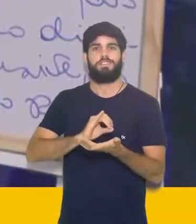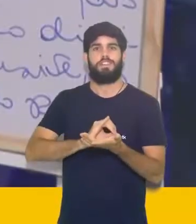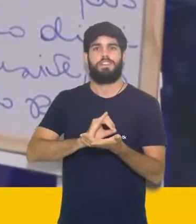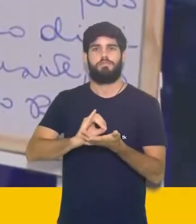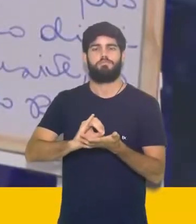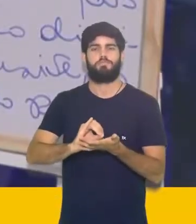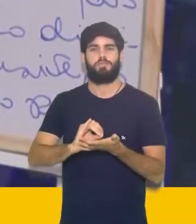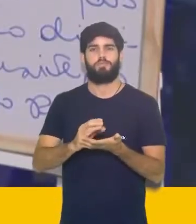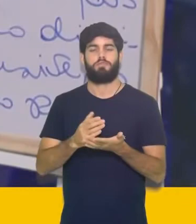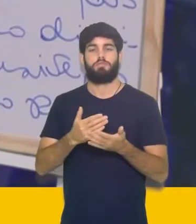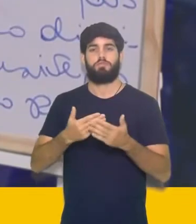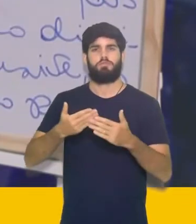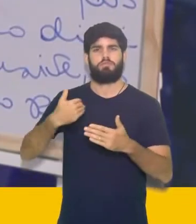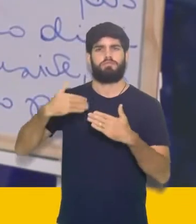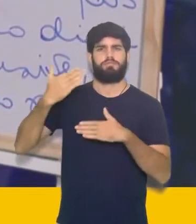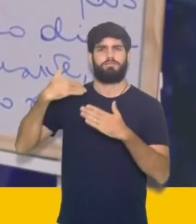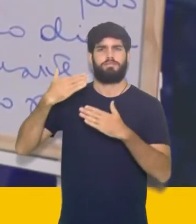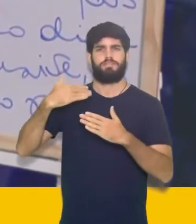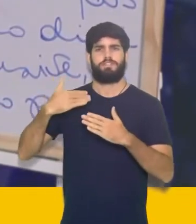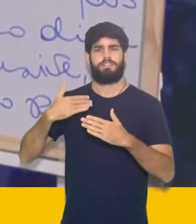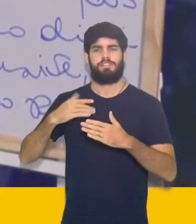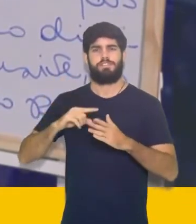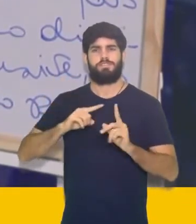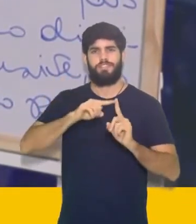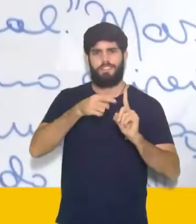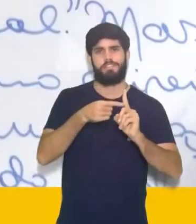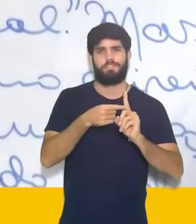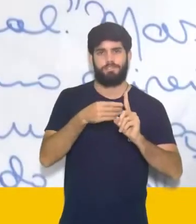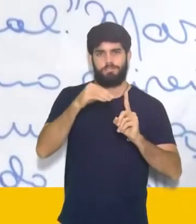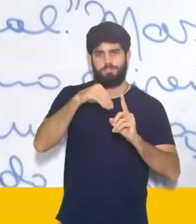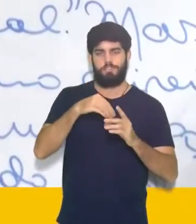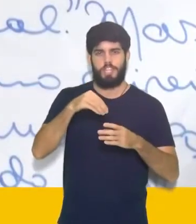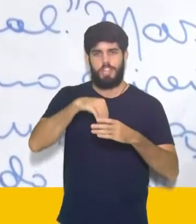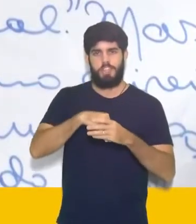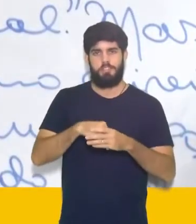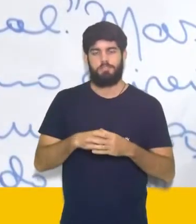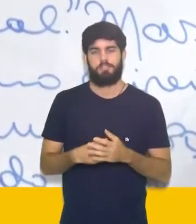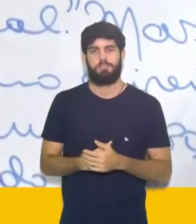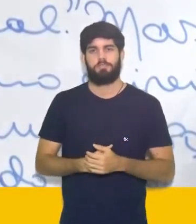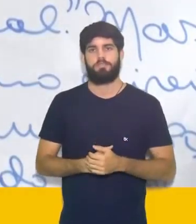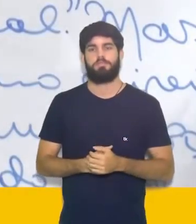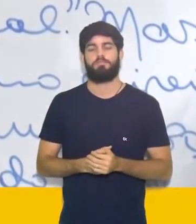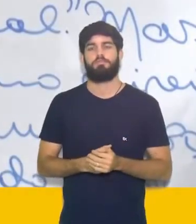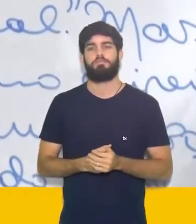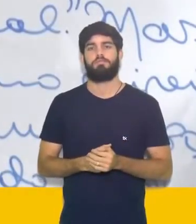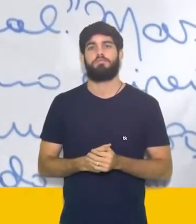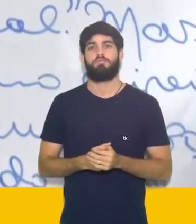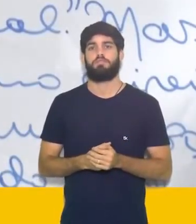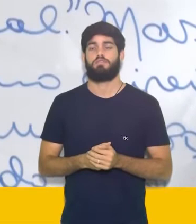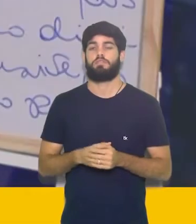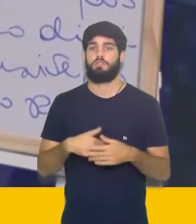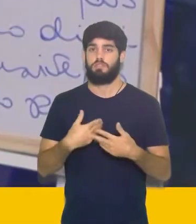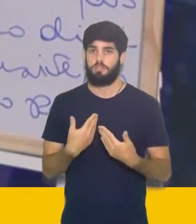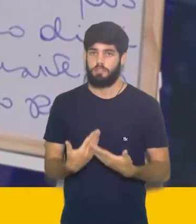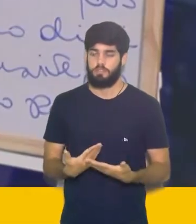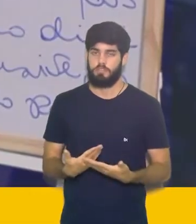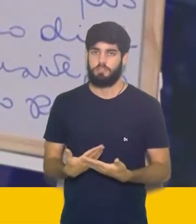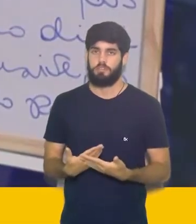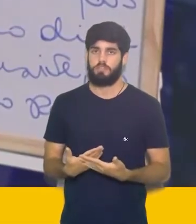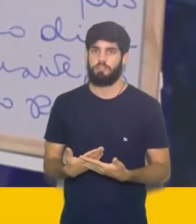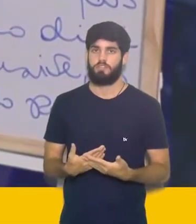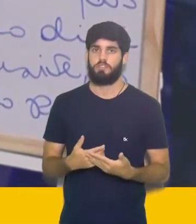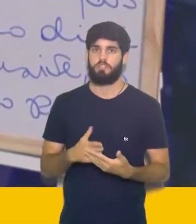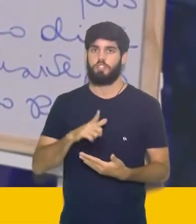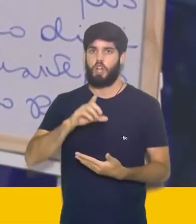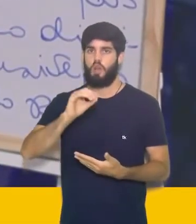novo. Outro conector aqui. Período 1, período 2. Logo,